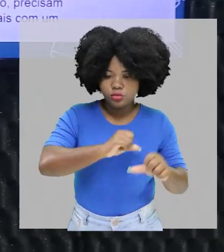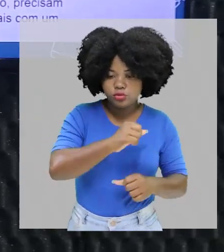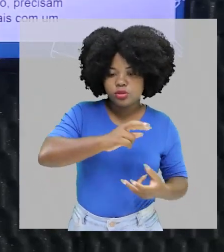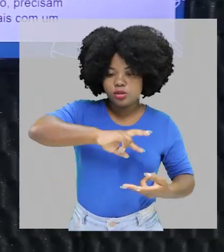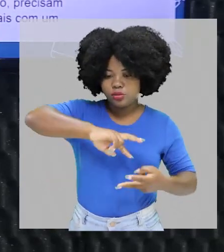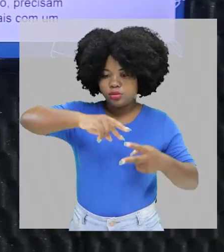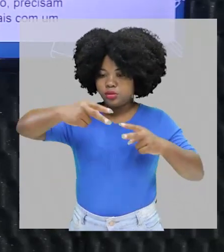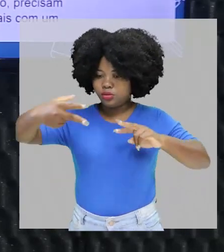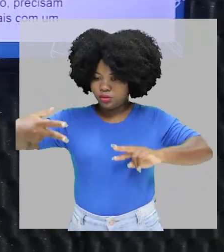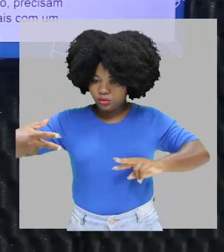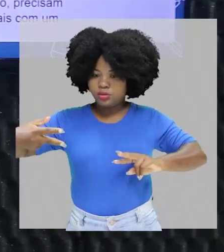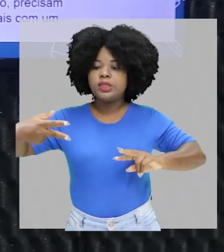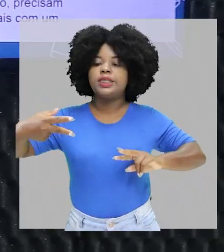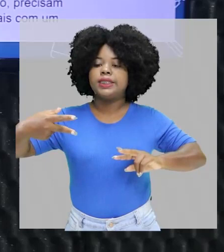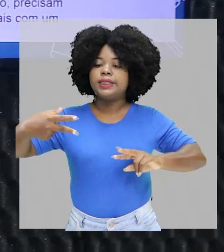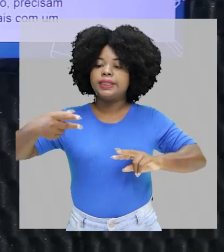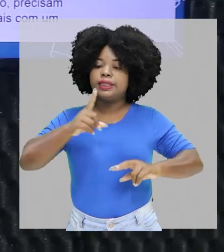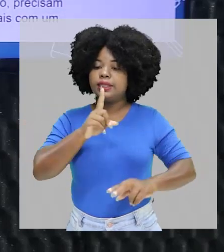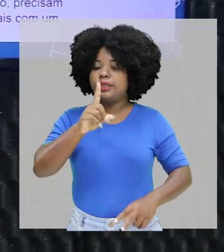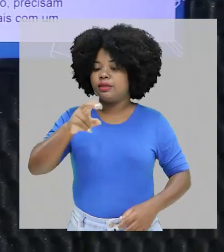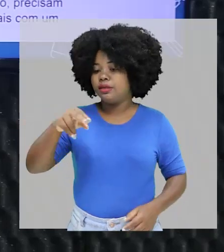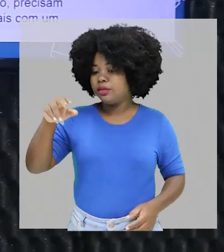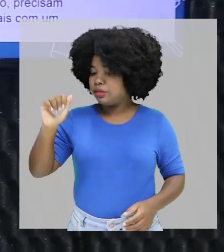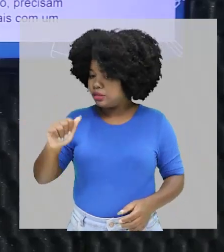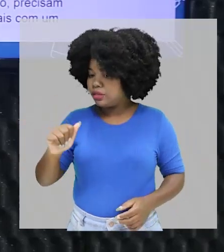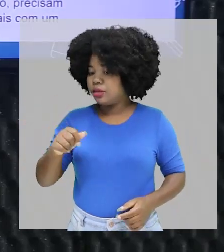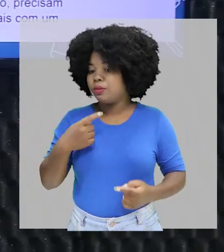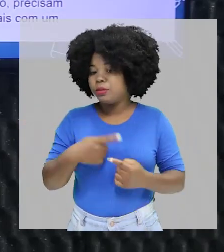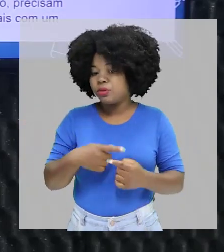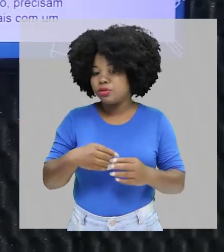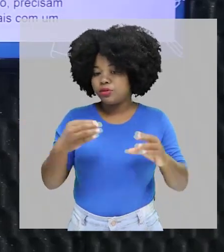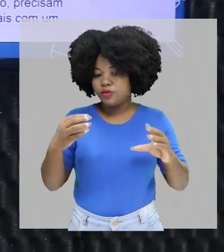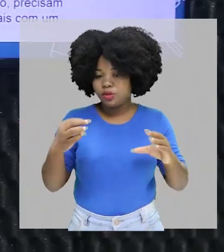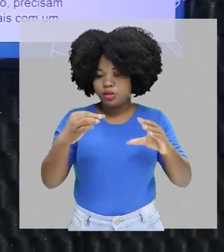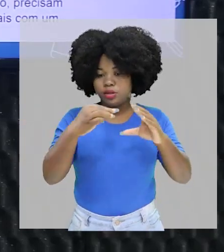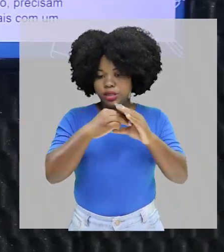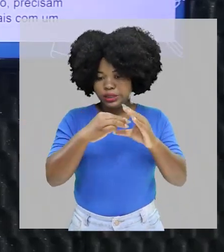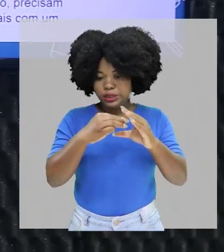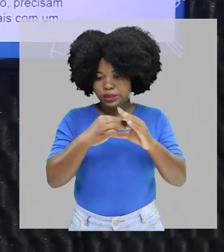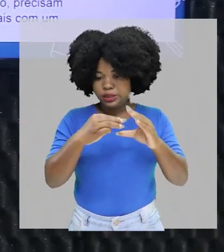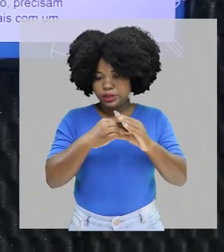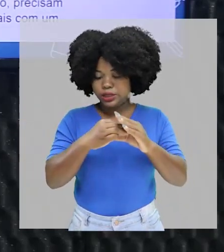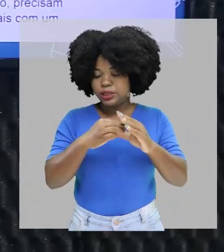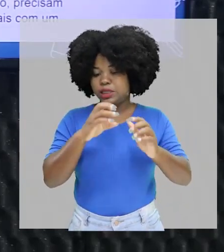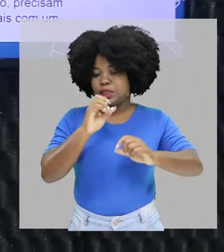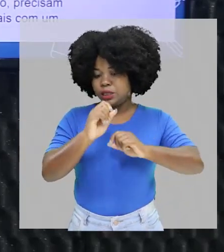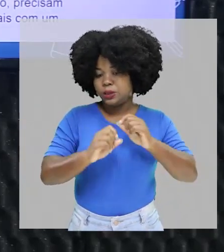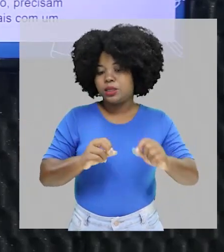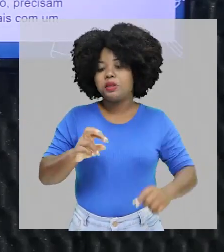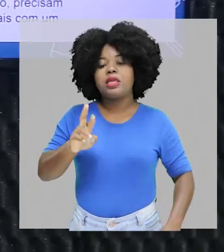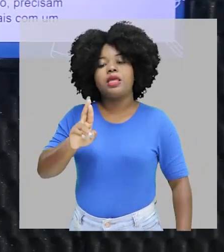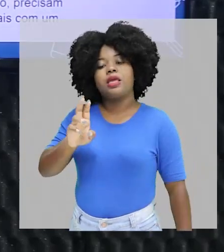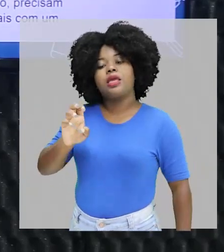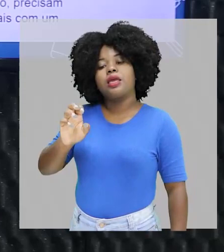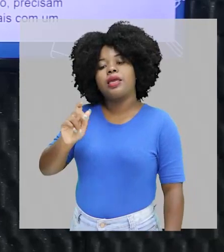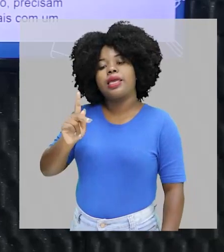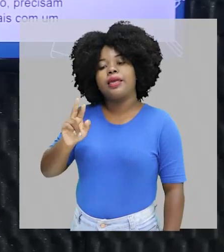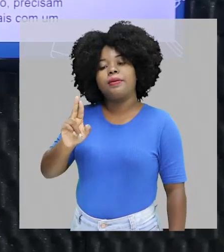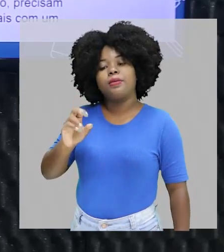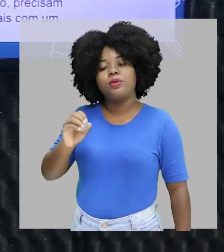E aí nós estamos falando das células reprodutoras, certo? E aí pode gerar um certo problema nessas